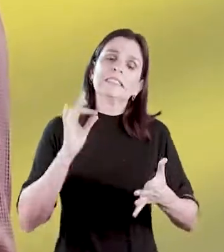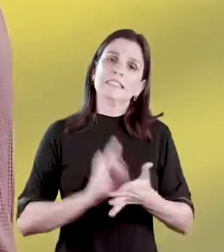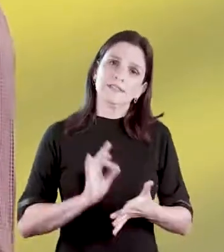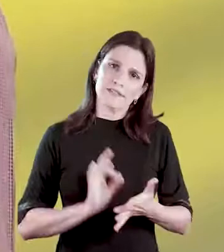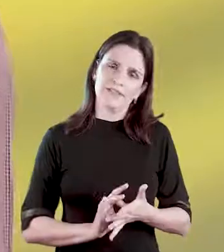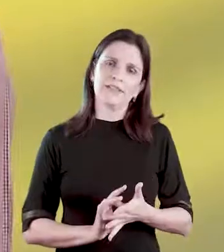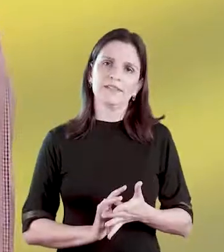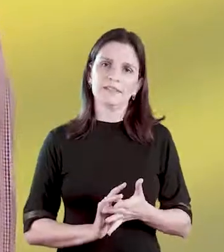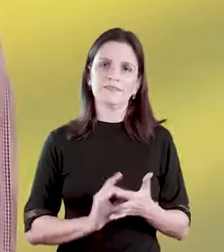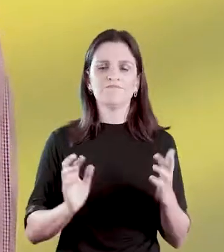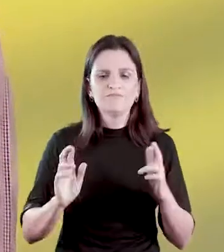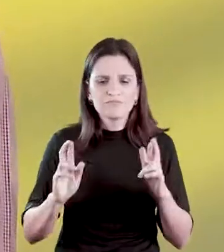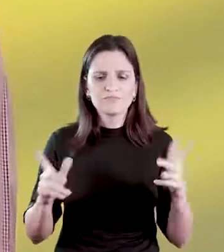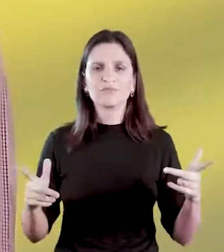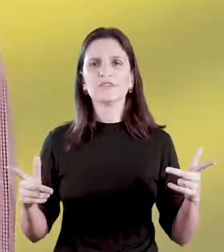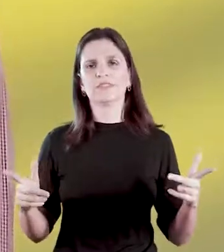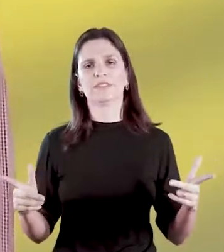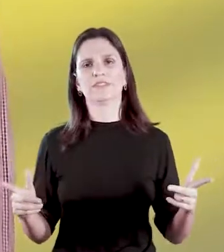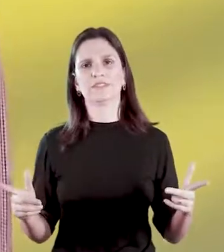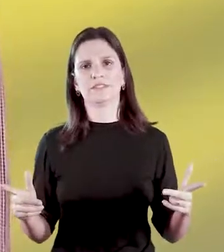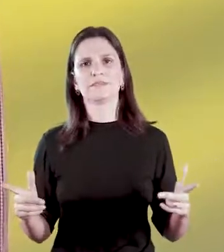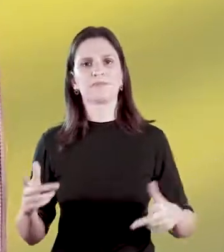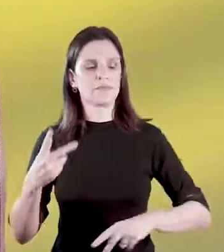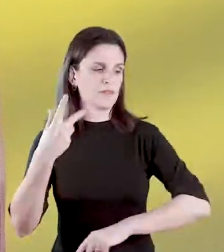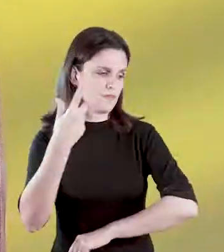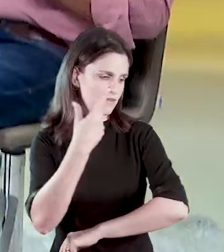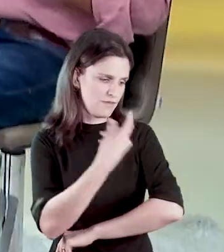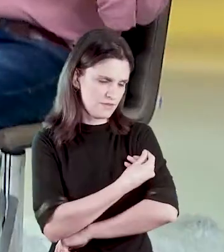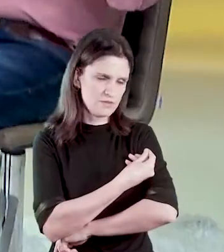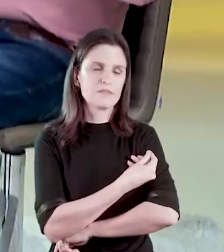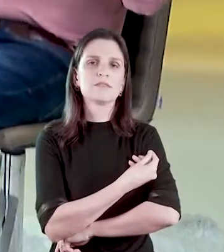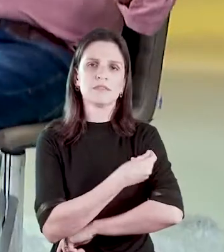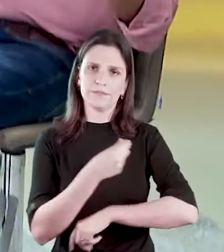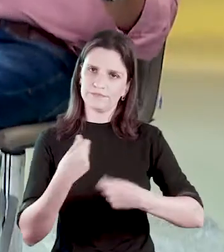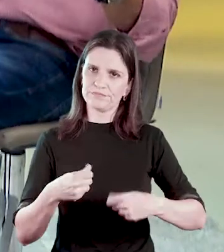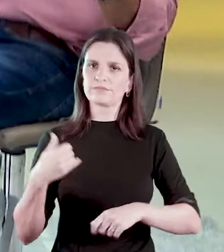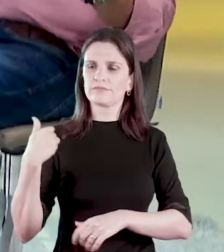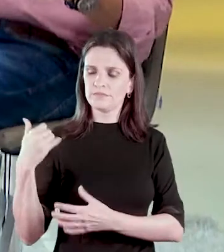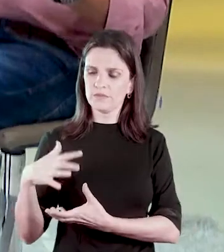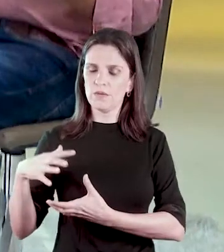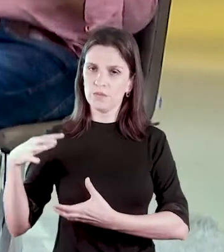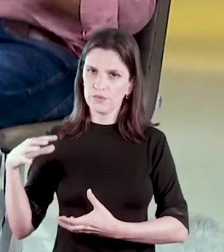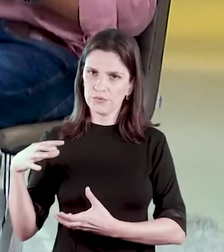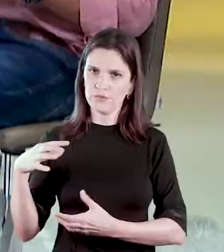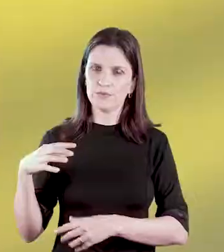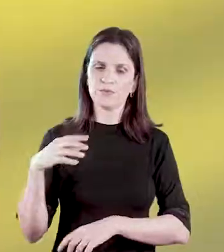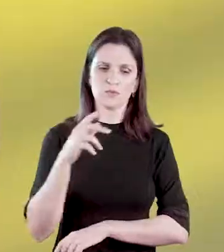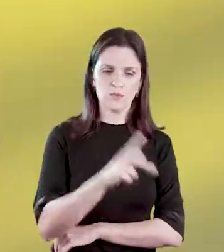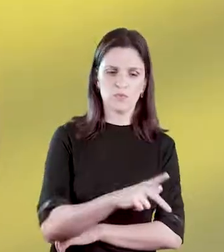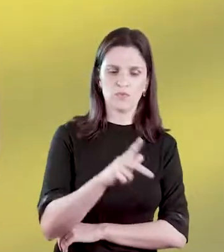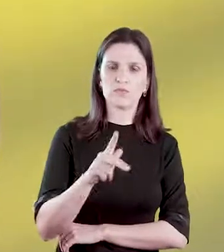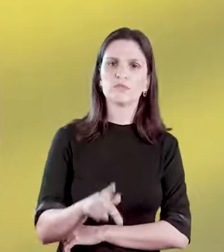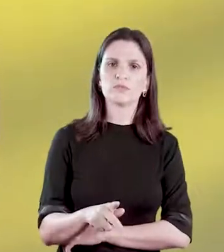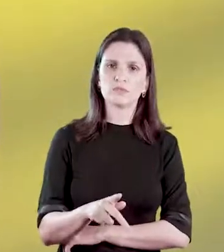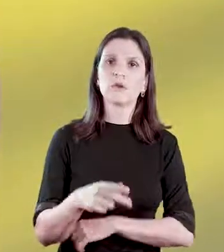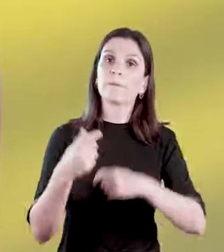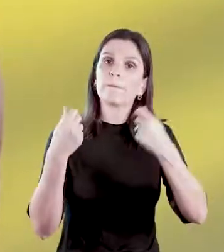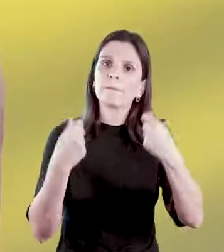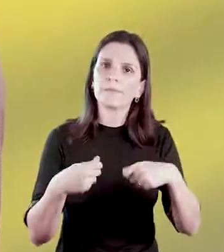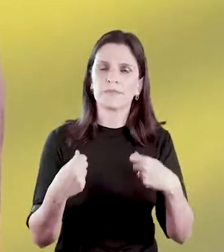podemos fugir e infelizmente entendeu sem essa vacina tanto para o idoso como para o professor